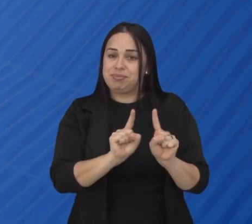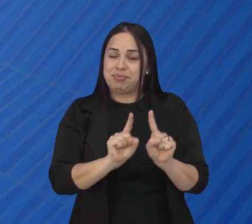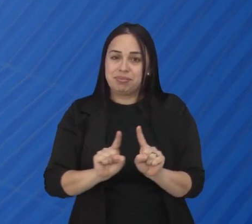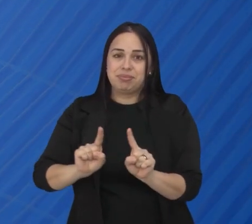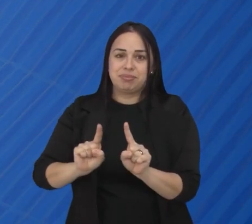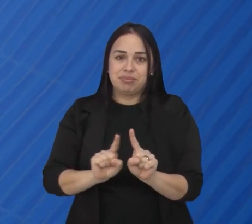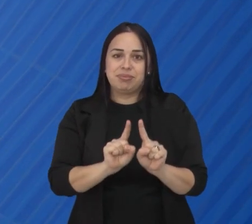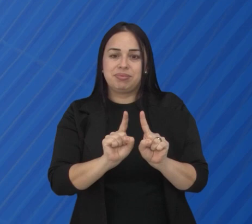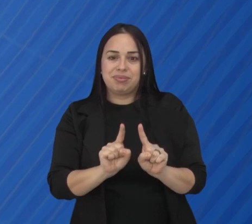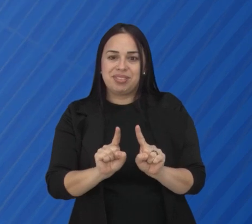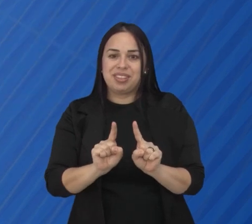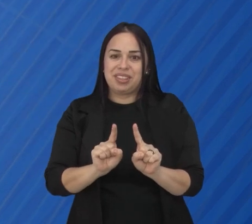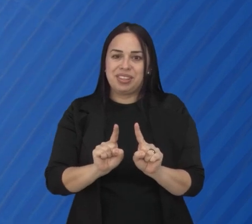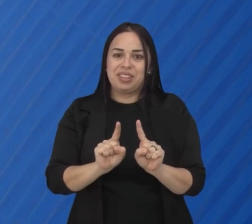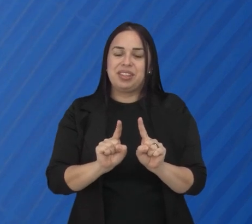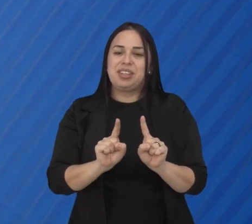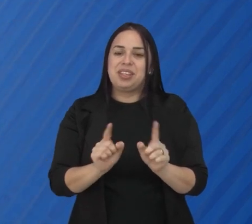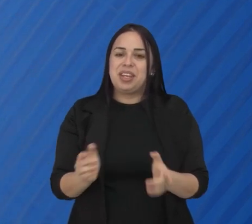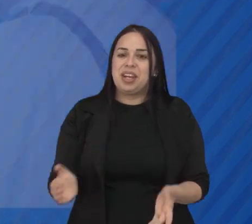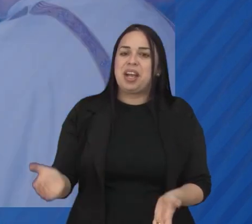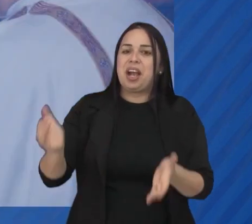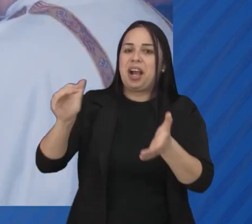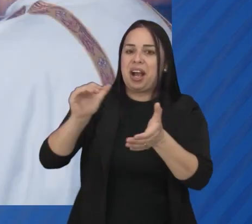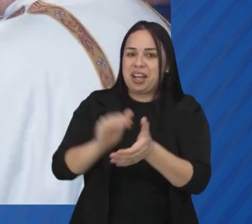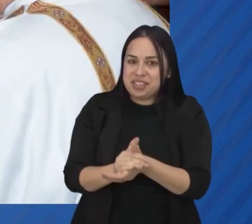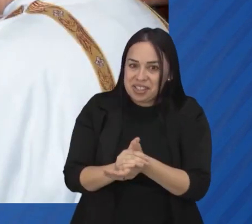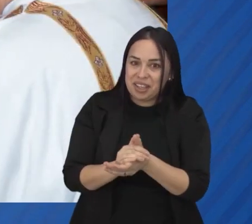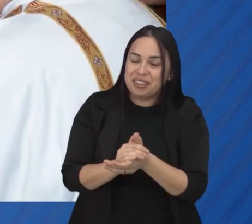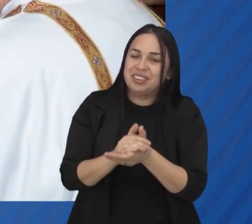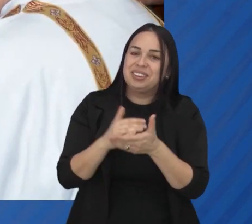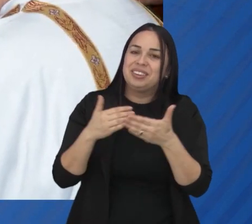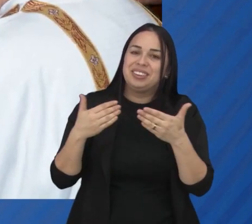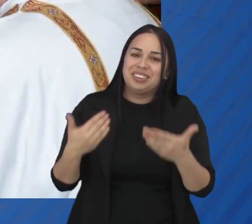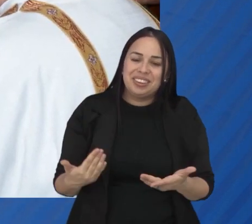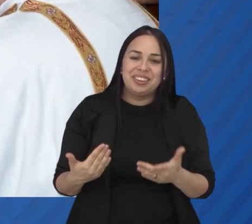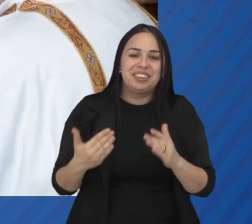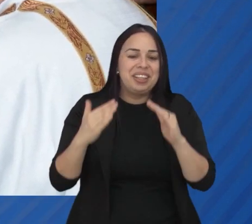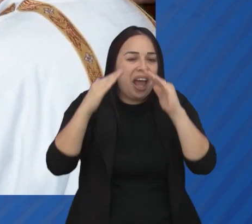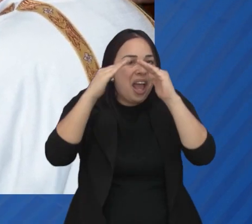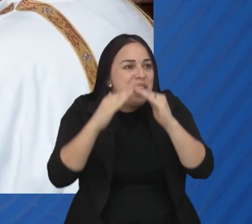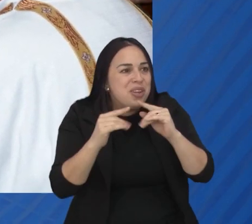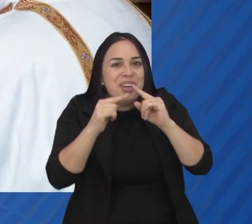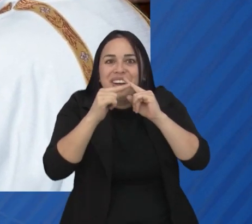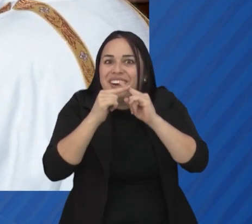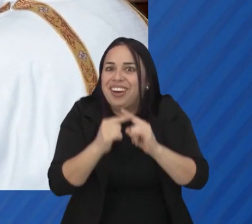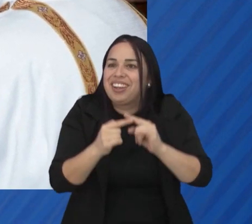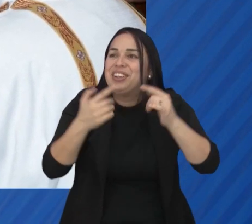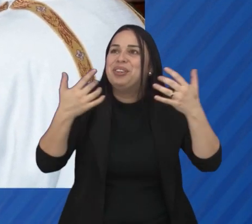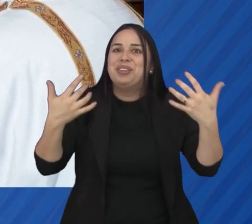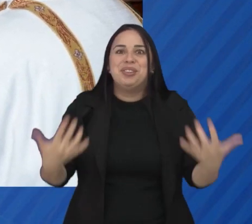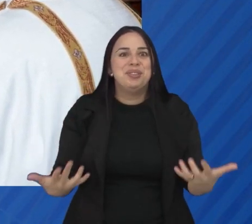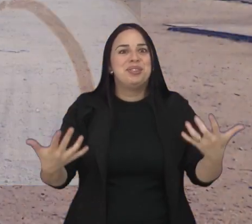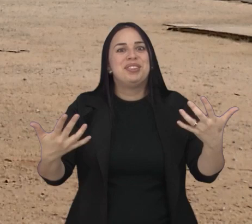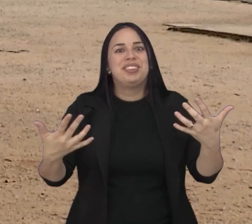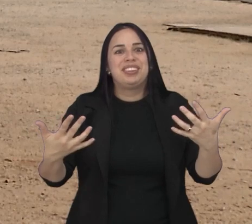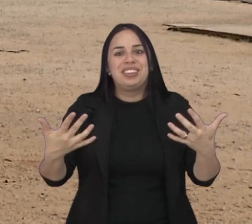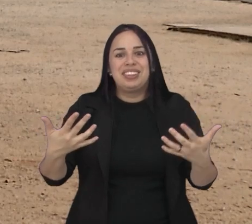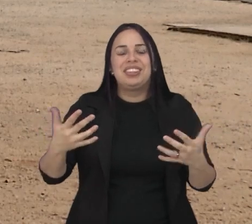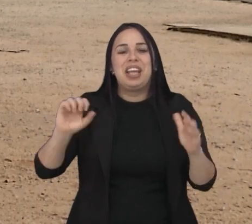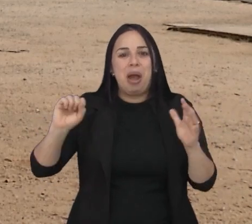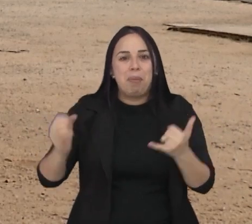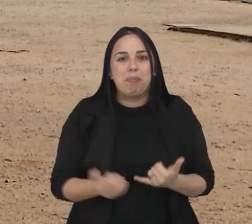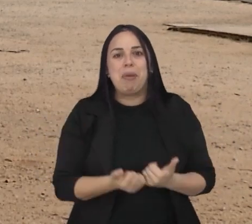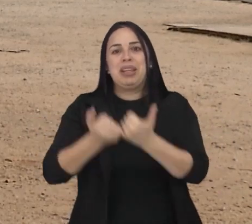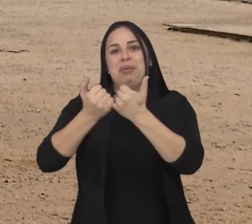estar selando o nosso amor ali, de estar se casando numa igreja que é parte